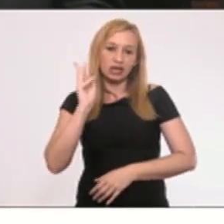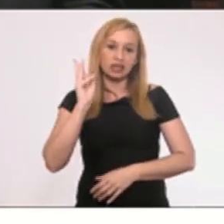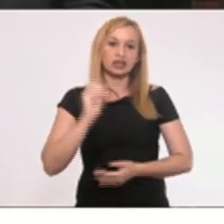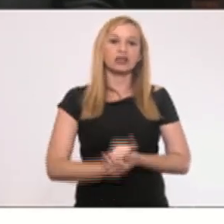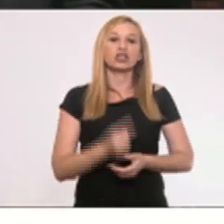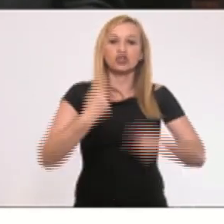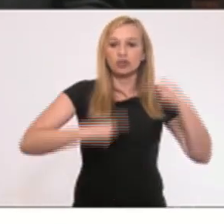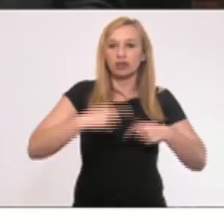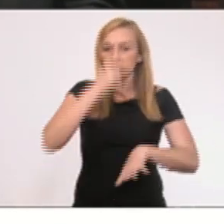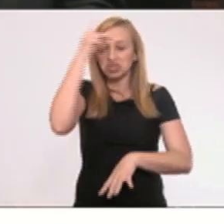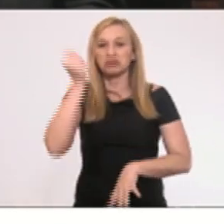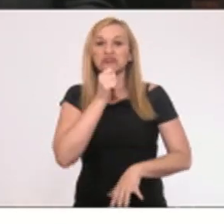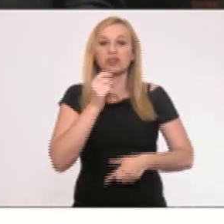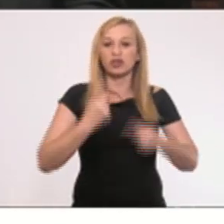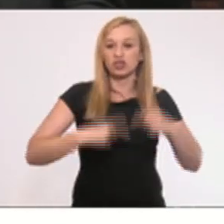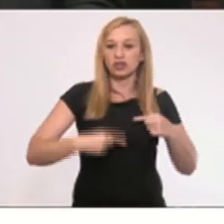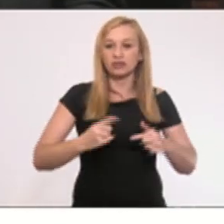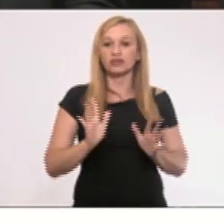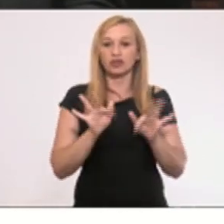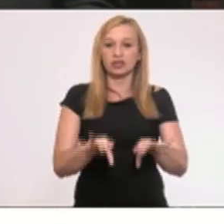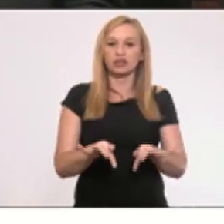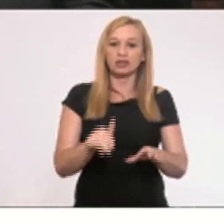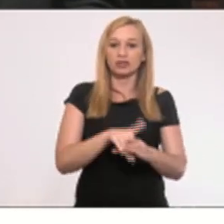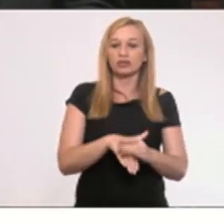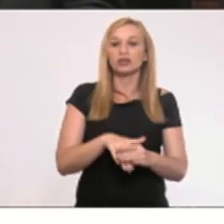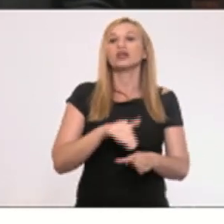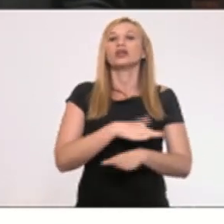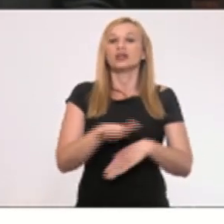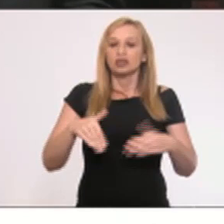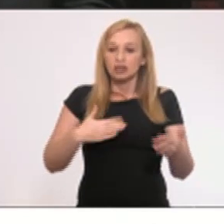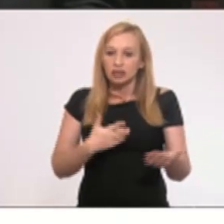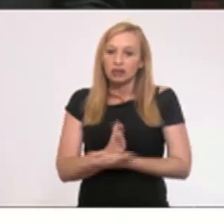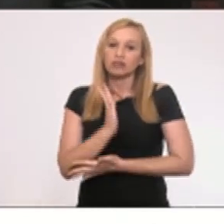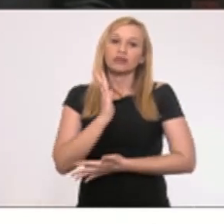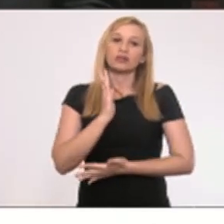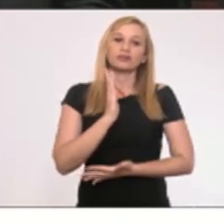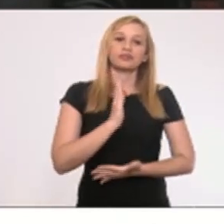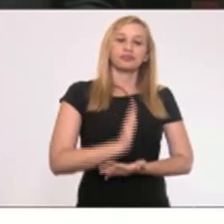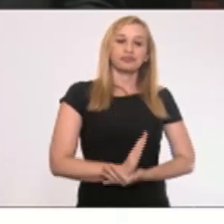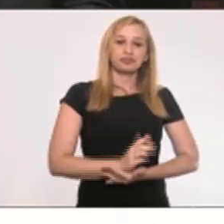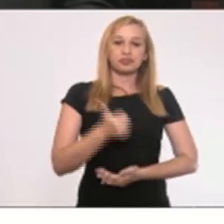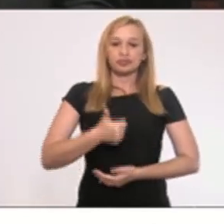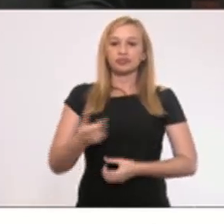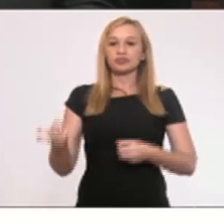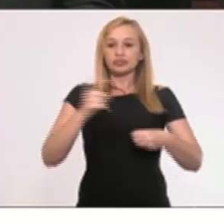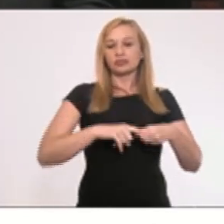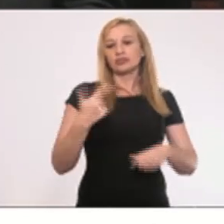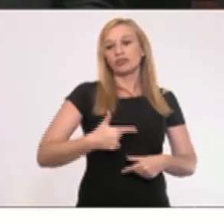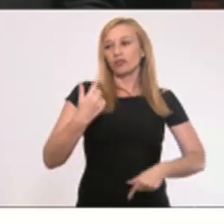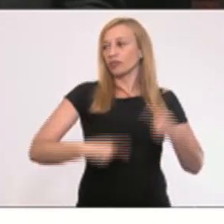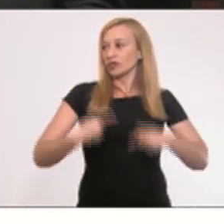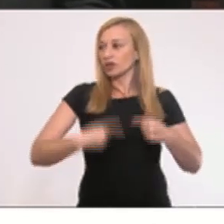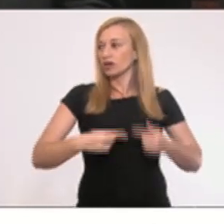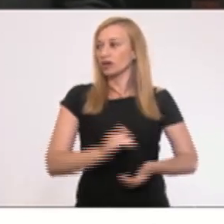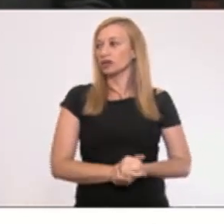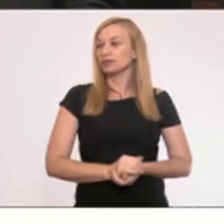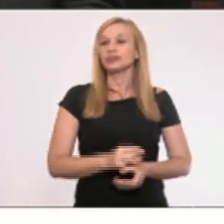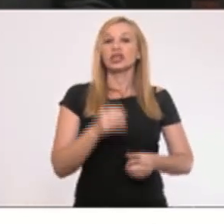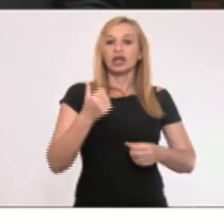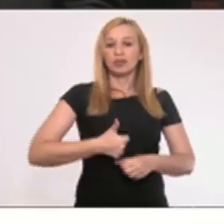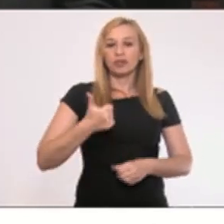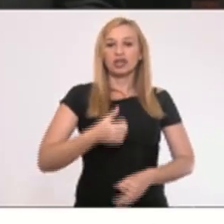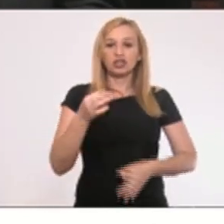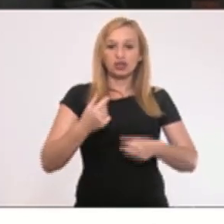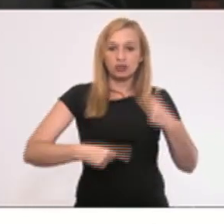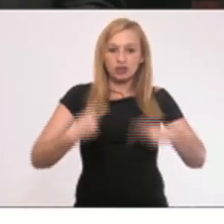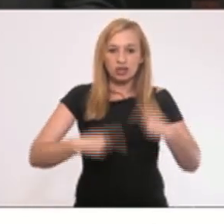discussão, havendo que queira discutir, encerrada a discussão, em votação, senhores que aprovam, aliás, como estão, aprovado em primeira, retorna em segunda discussão. Em primeira